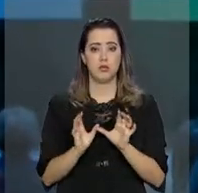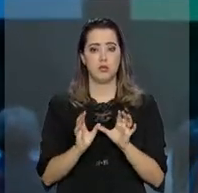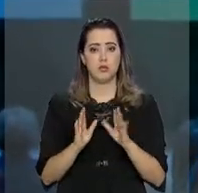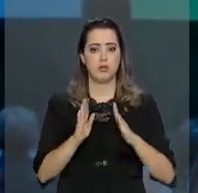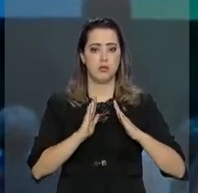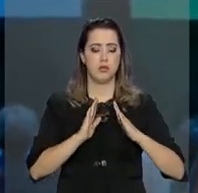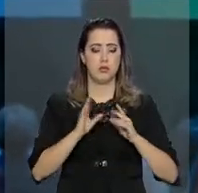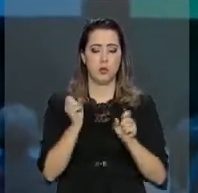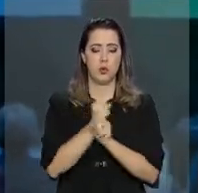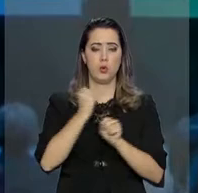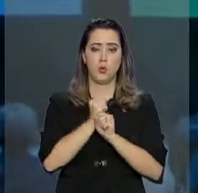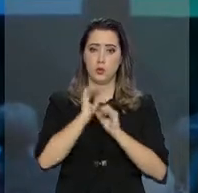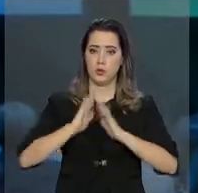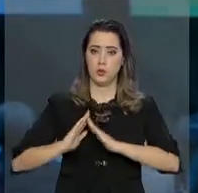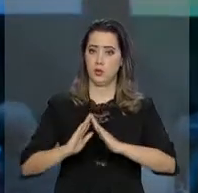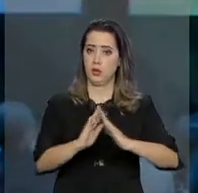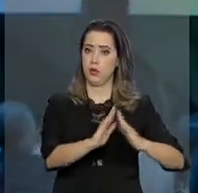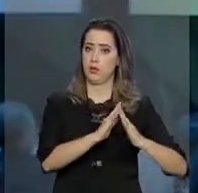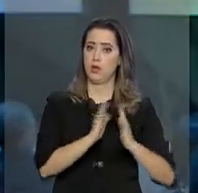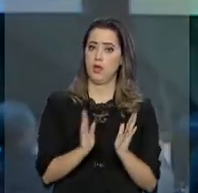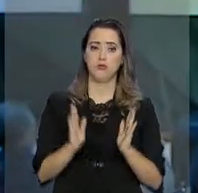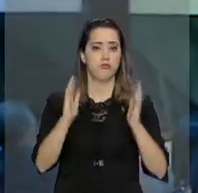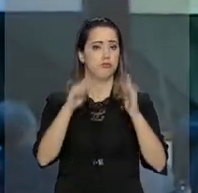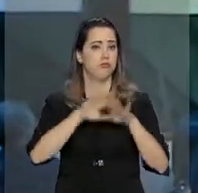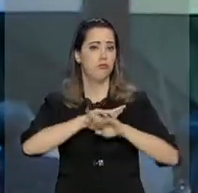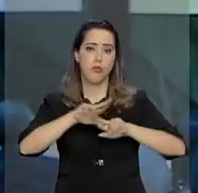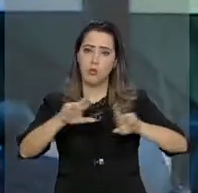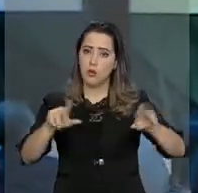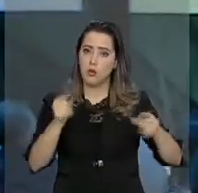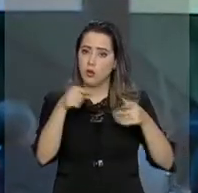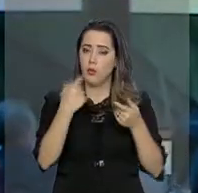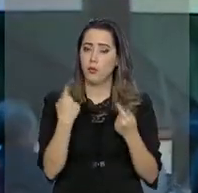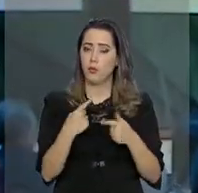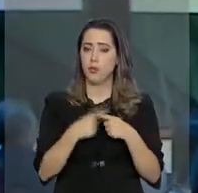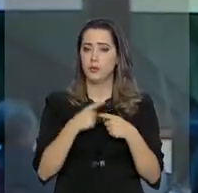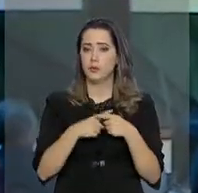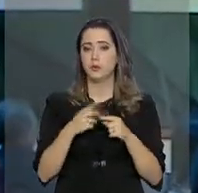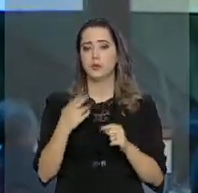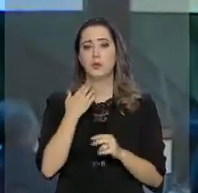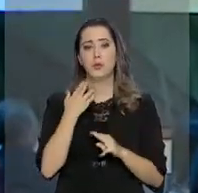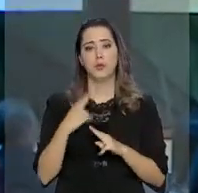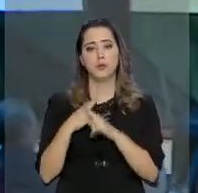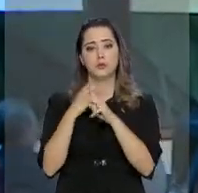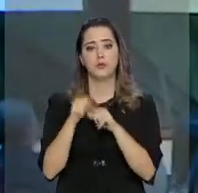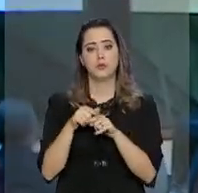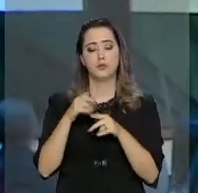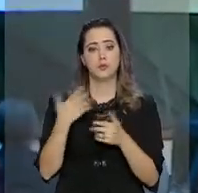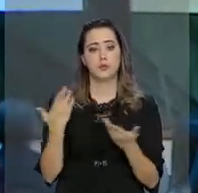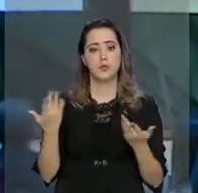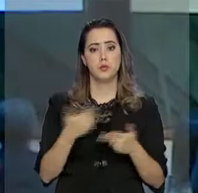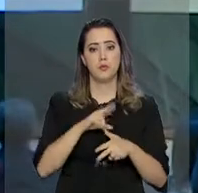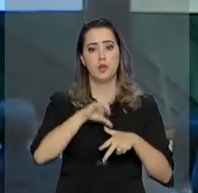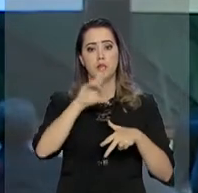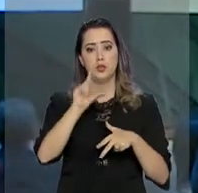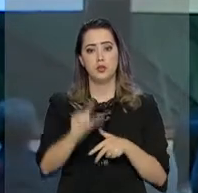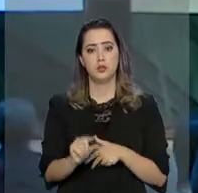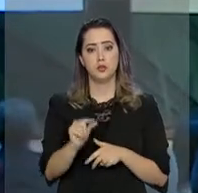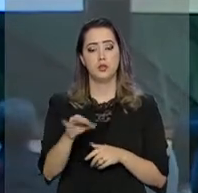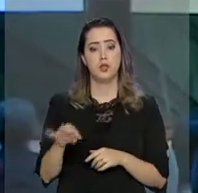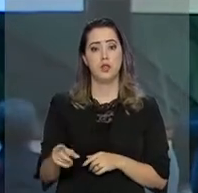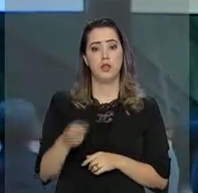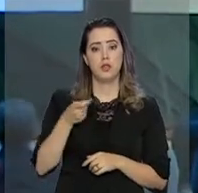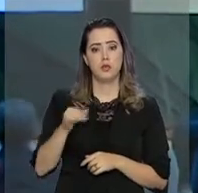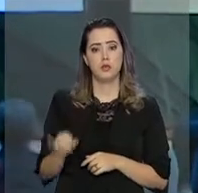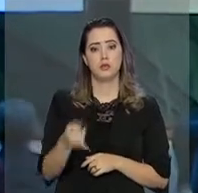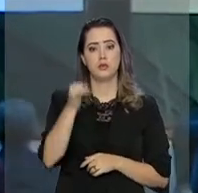o setor imobiliário deve reagir uma medida adotada pela caixa econômica federal o banco reduziu a taxa de